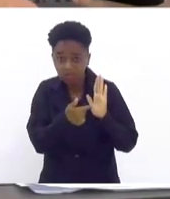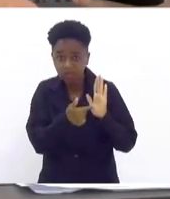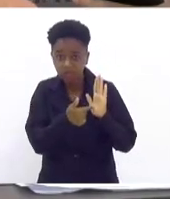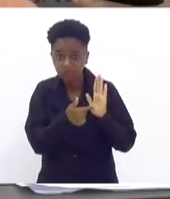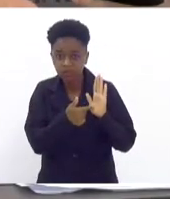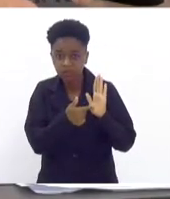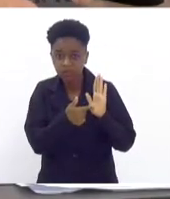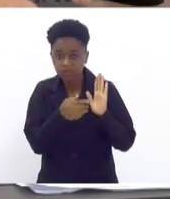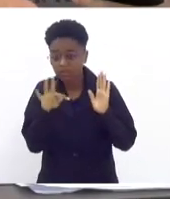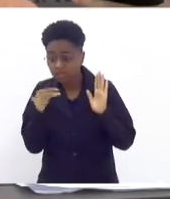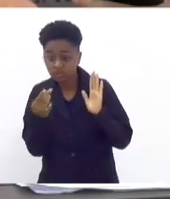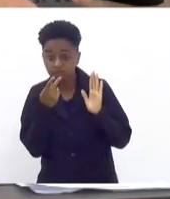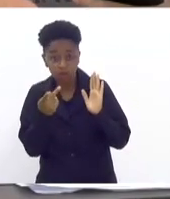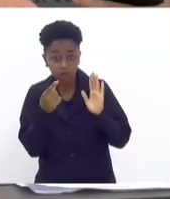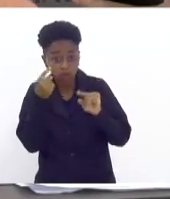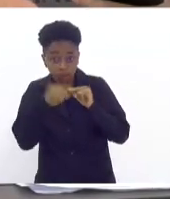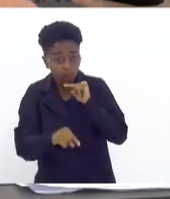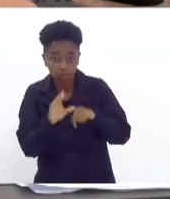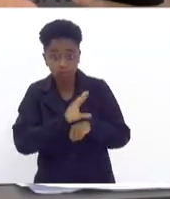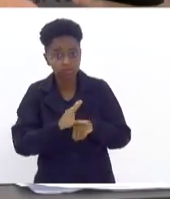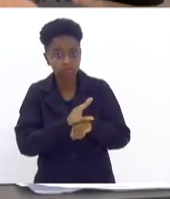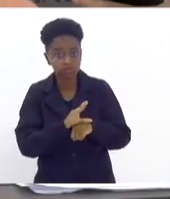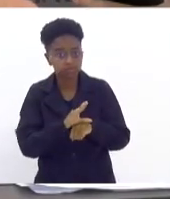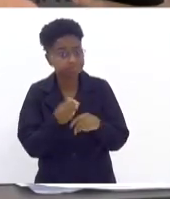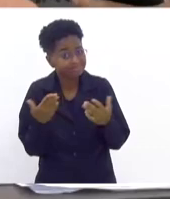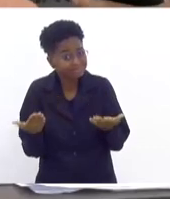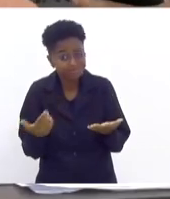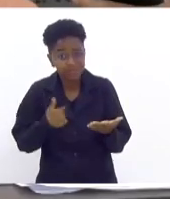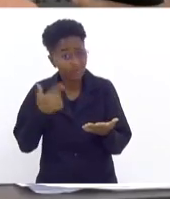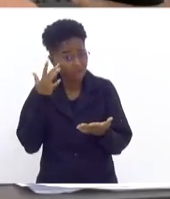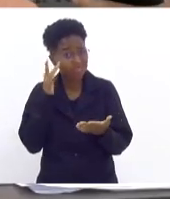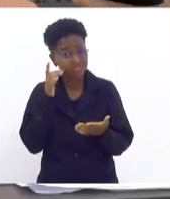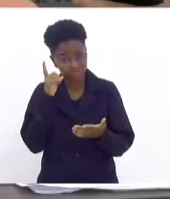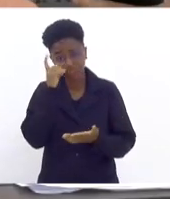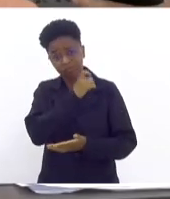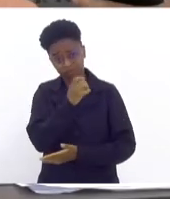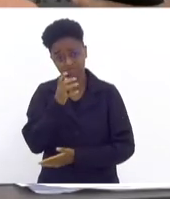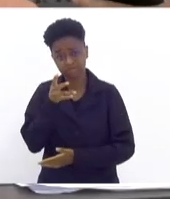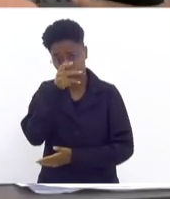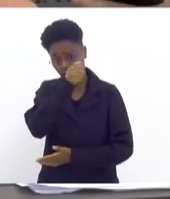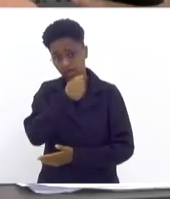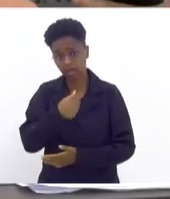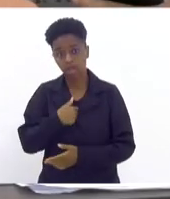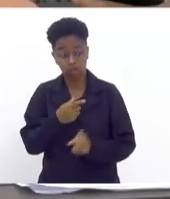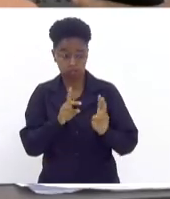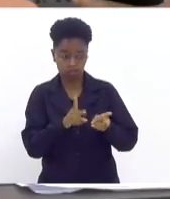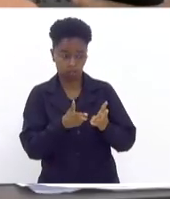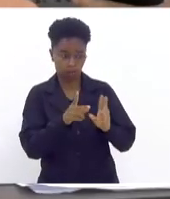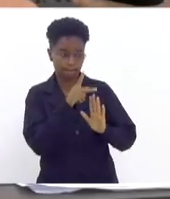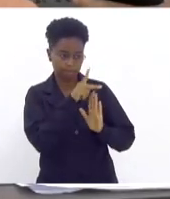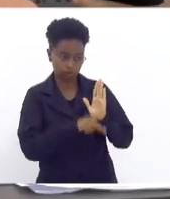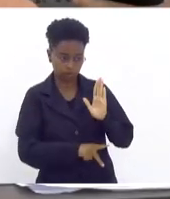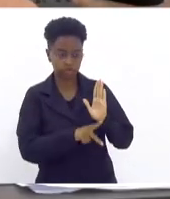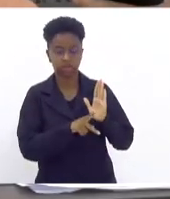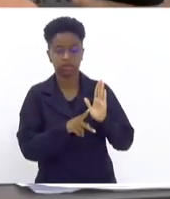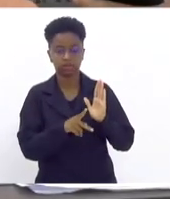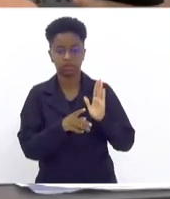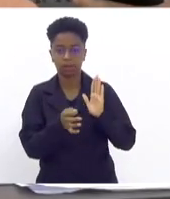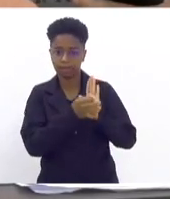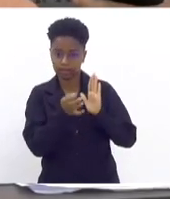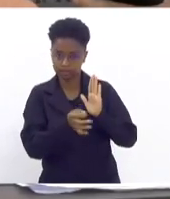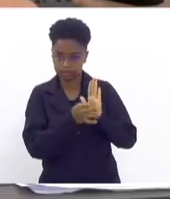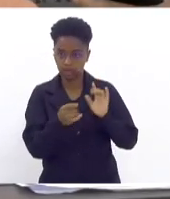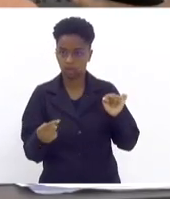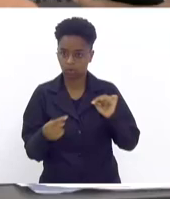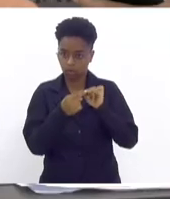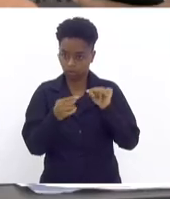o TJ disse que é inconstitucional. Eu acho difícil salvar. Eu vou pedir vênia aqui, vou manter o projeto, o parecer original, pela juridicidade,